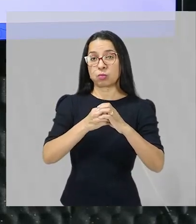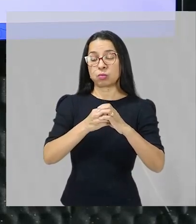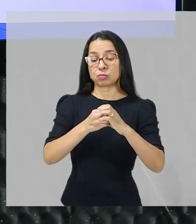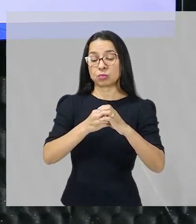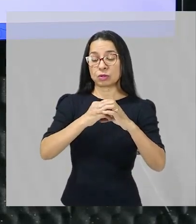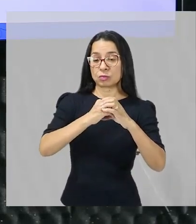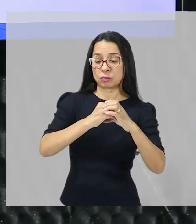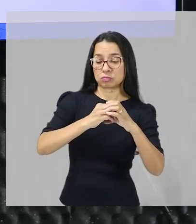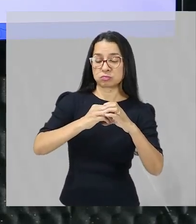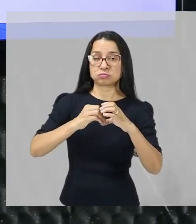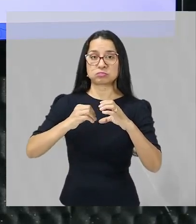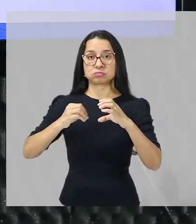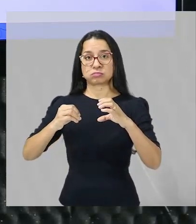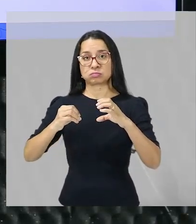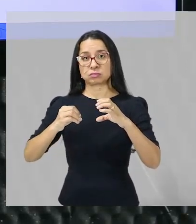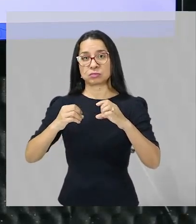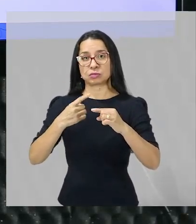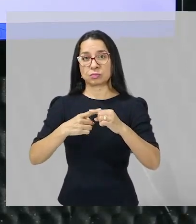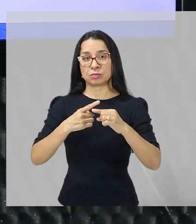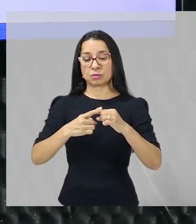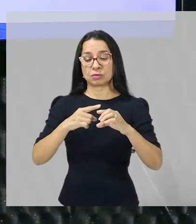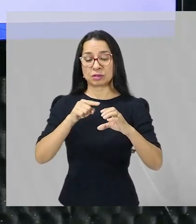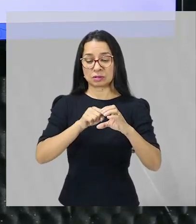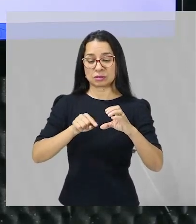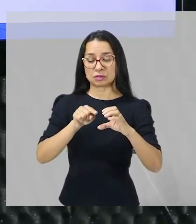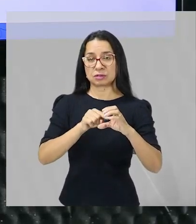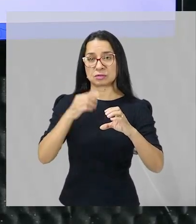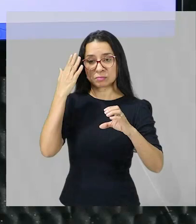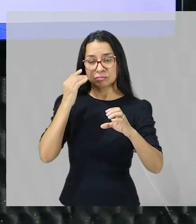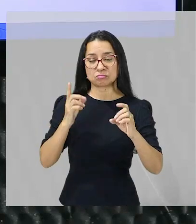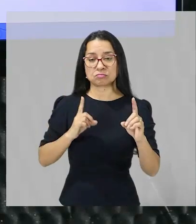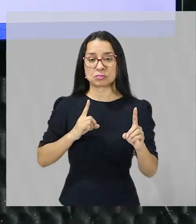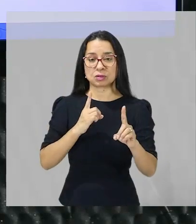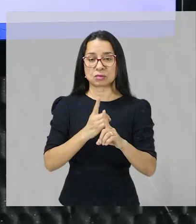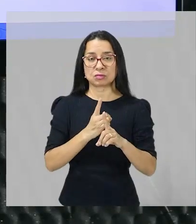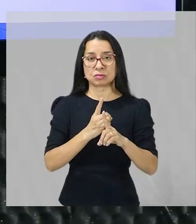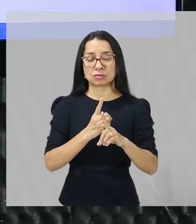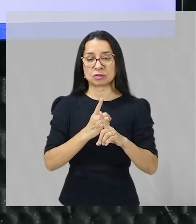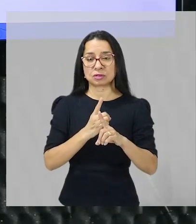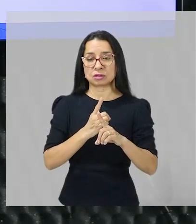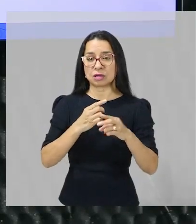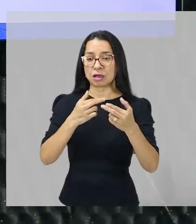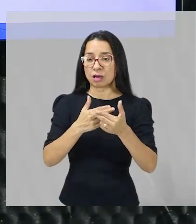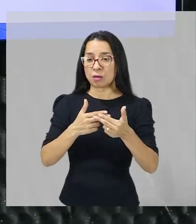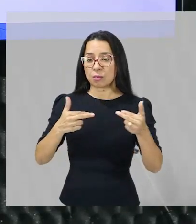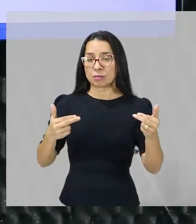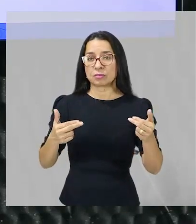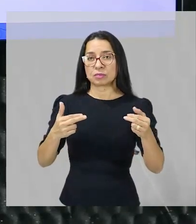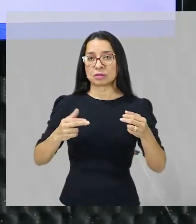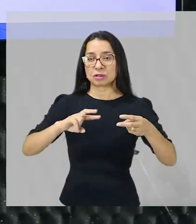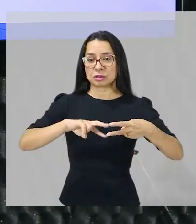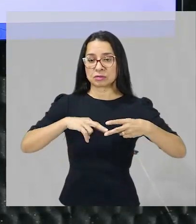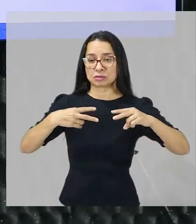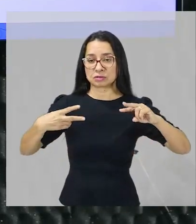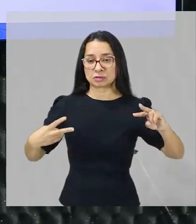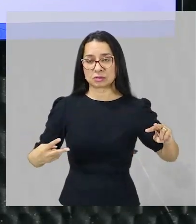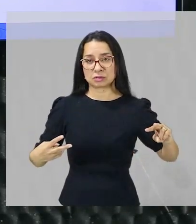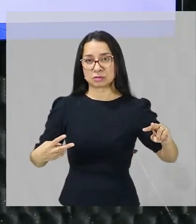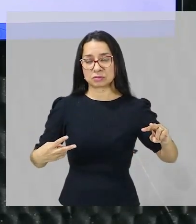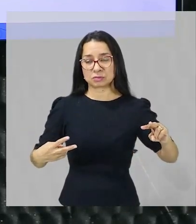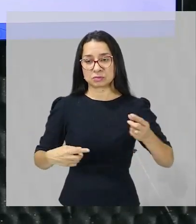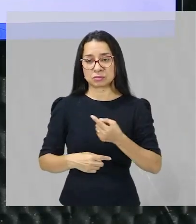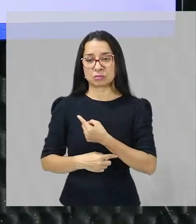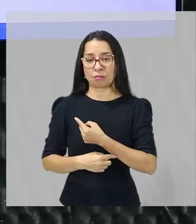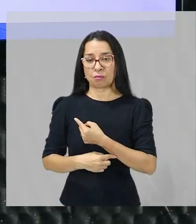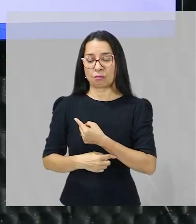células, tá? Porque no núcleo nós sabemos que lá vai encontrar o material genético, o DNA desse pitbull aí que